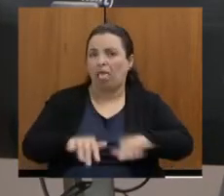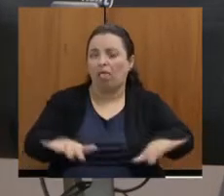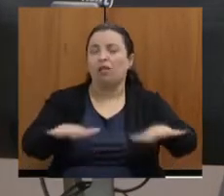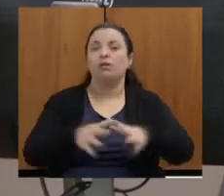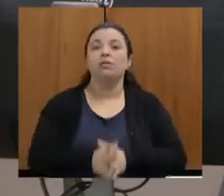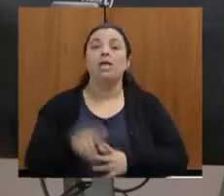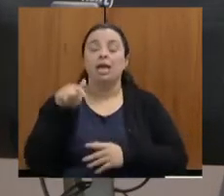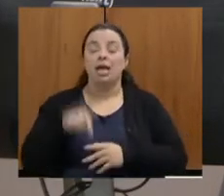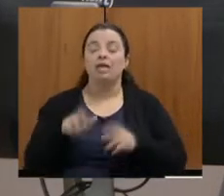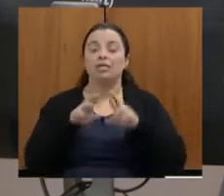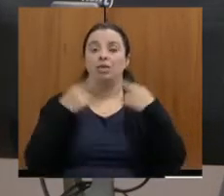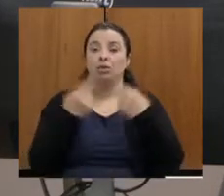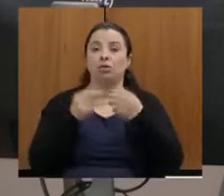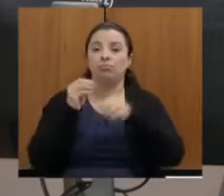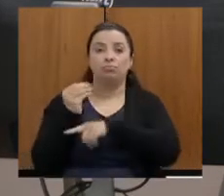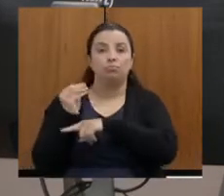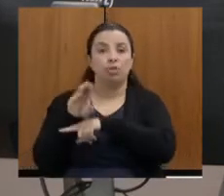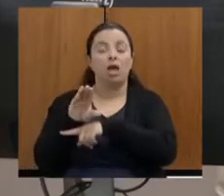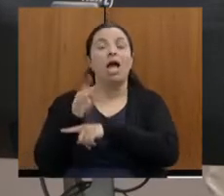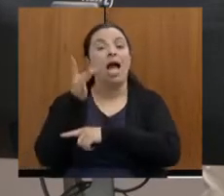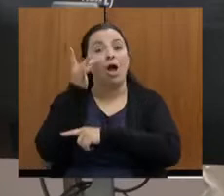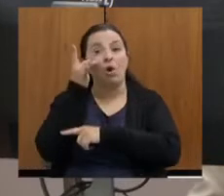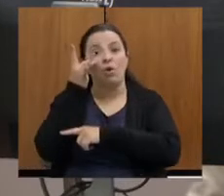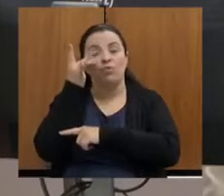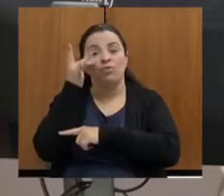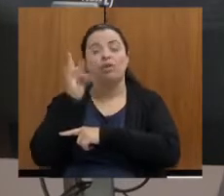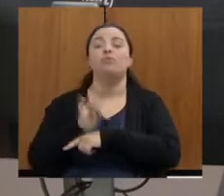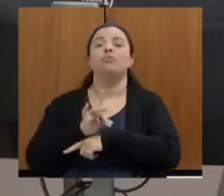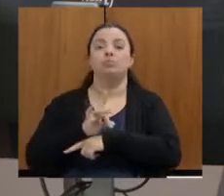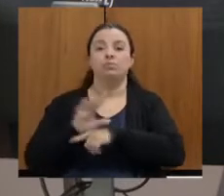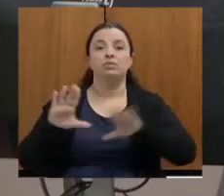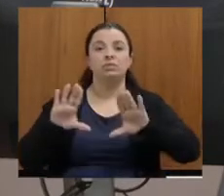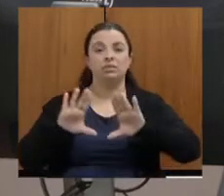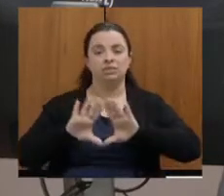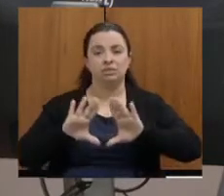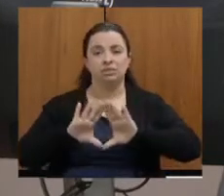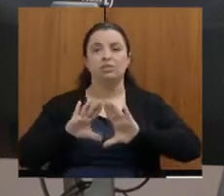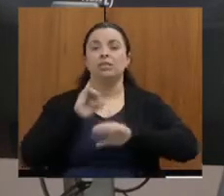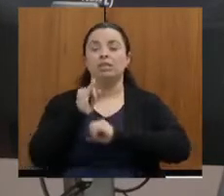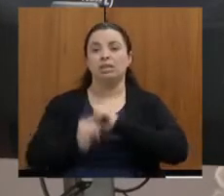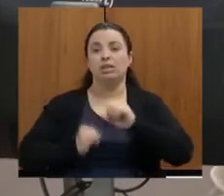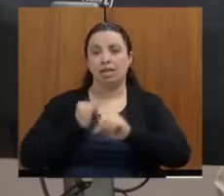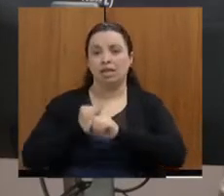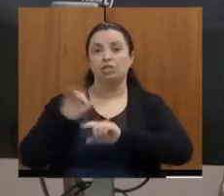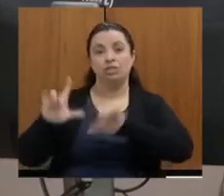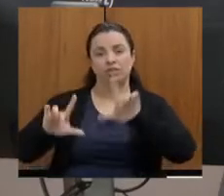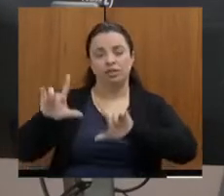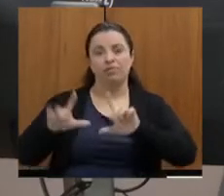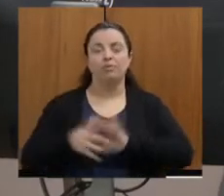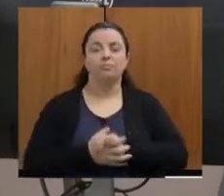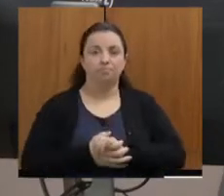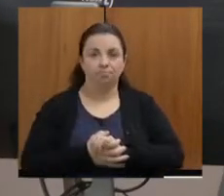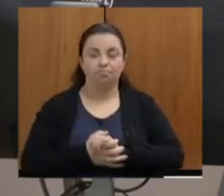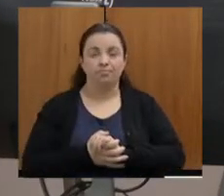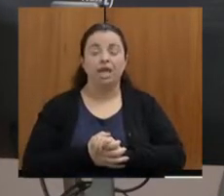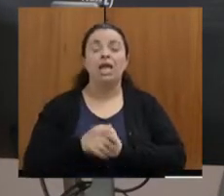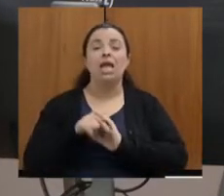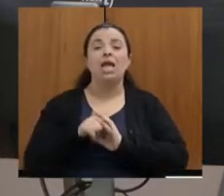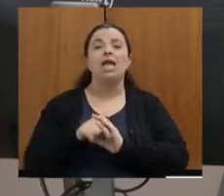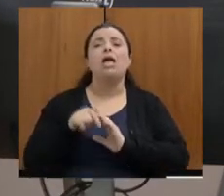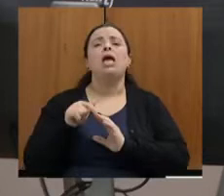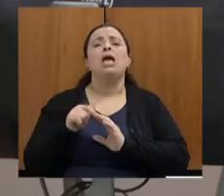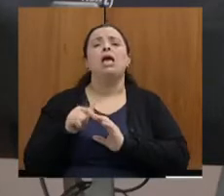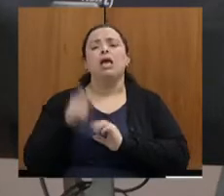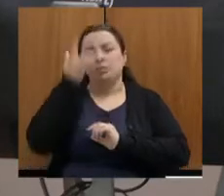assembleia na internet e também pela TV Assembleia neste debate usuário poderá encaminhar perguntas aos